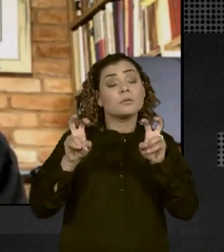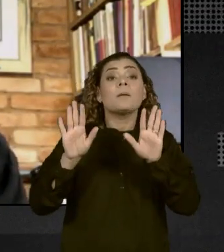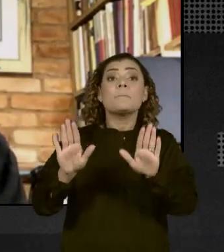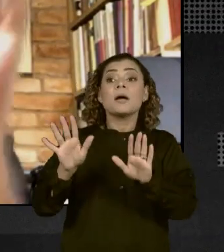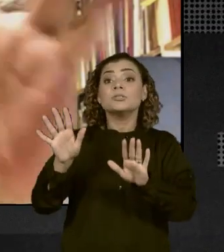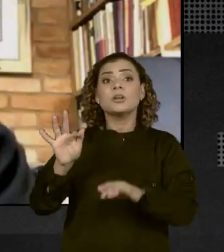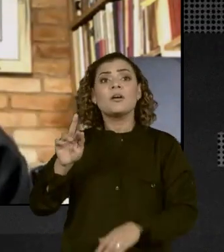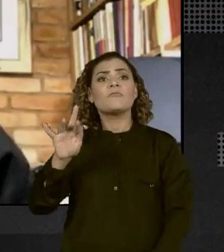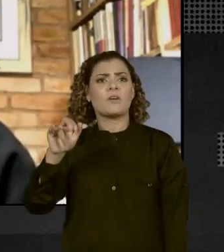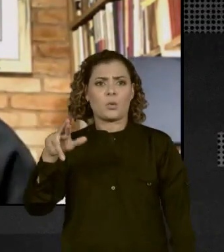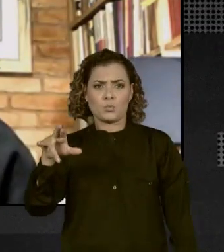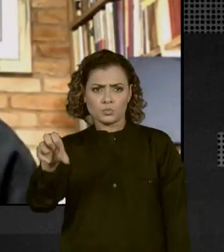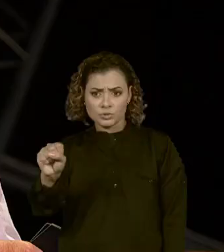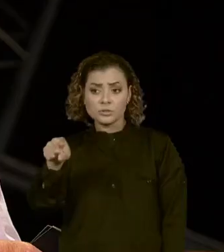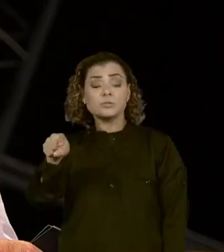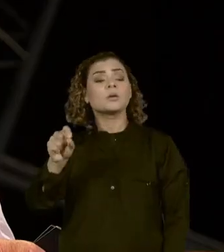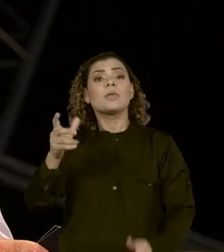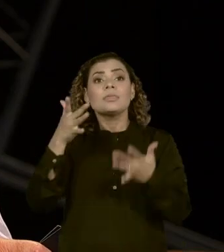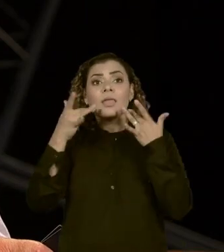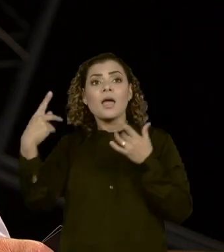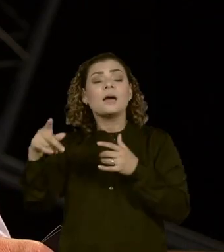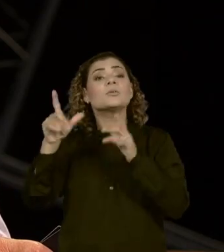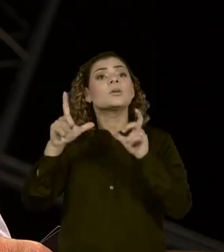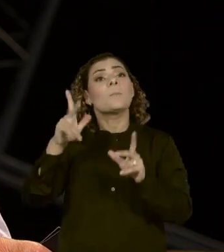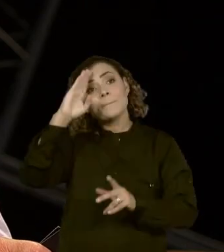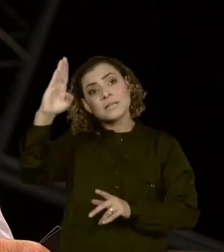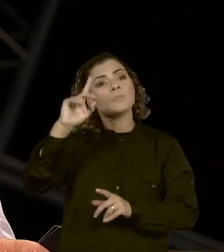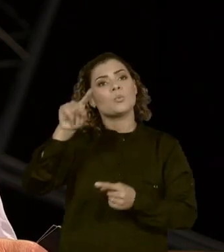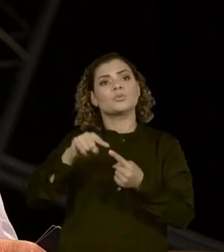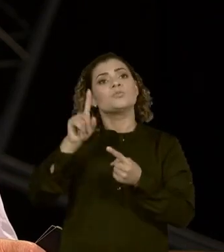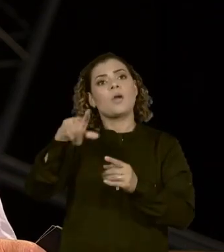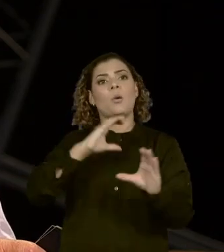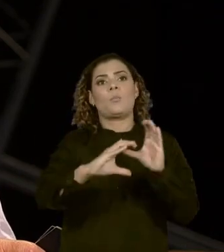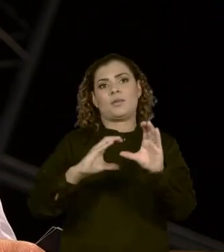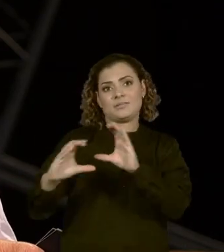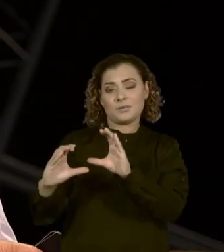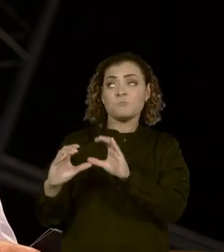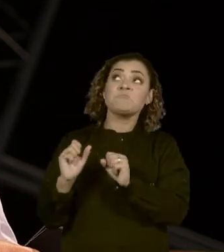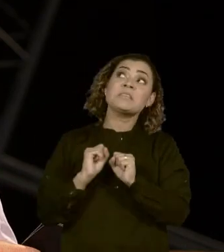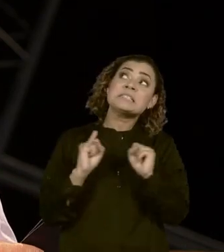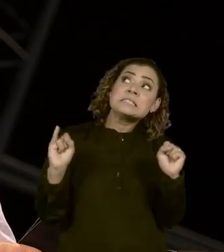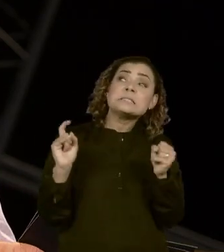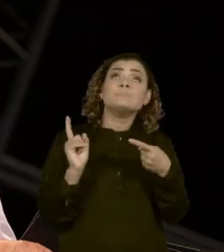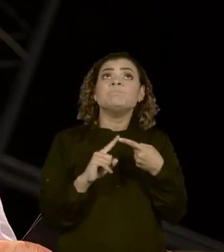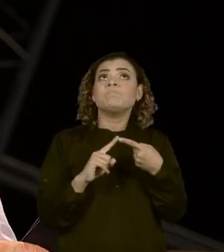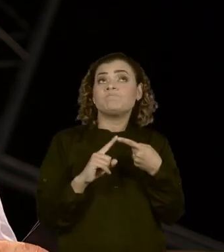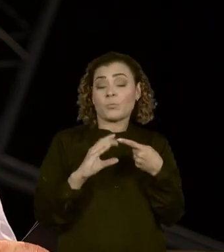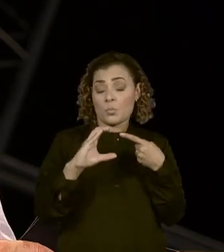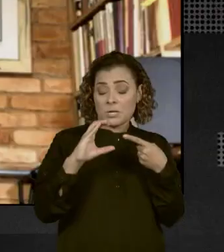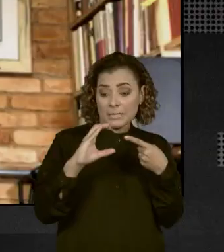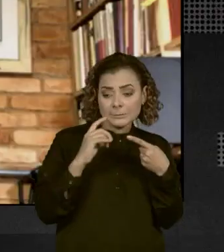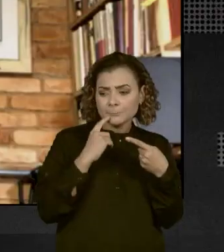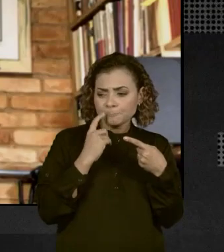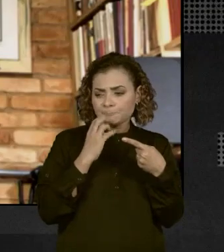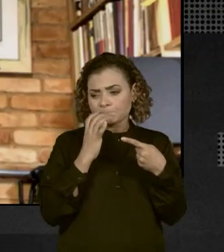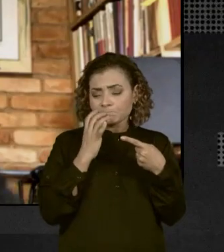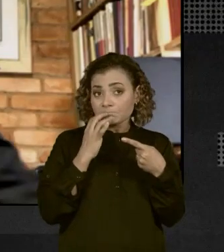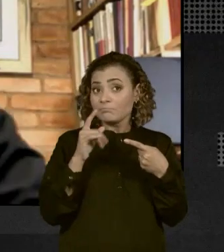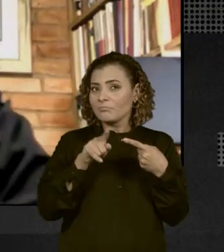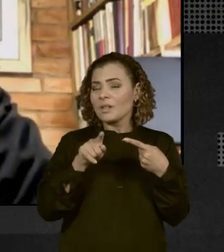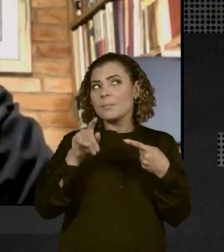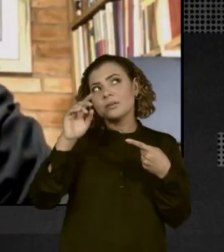estudar, você tem que ler, você tem que para você poder participar minimamente do que é o teatro.